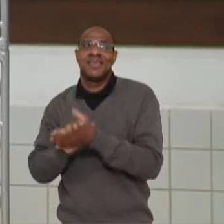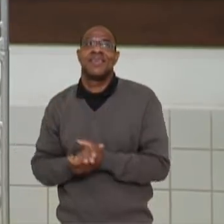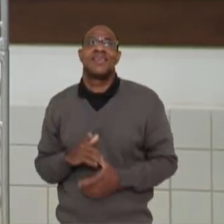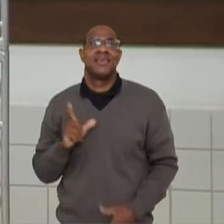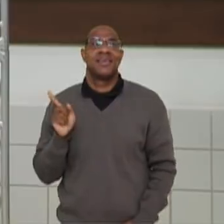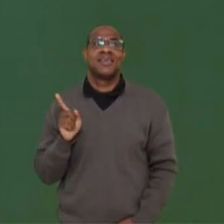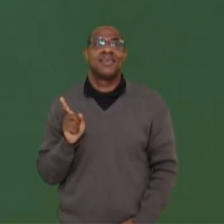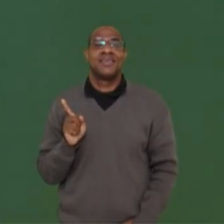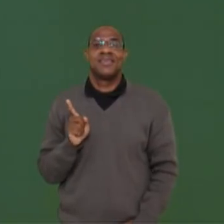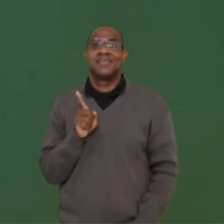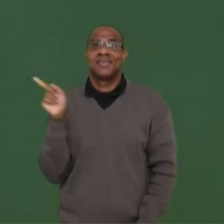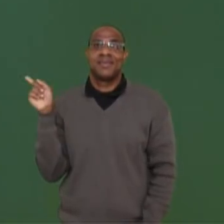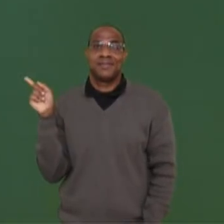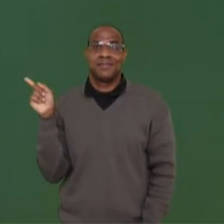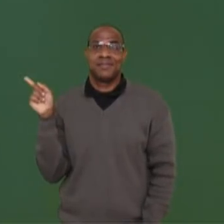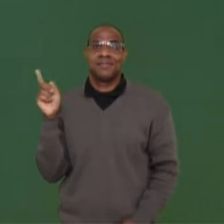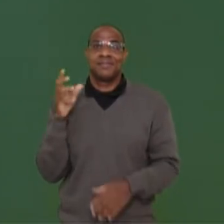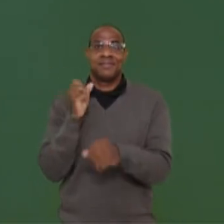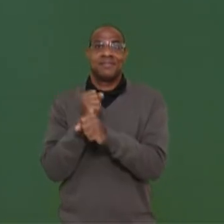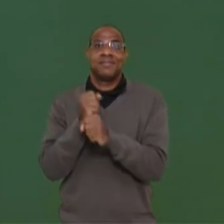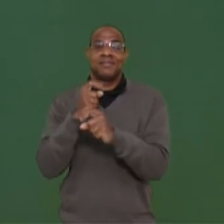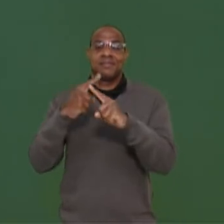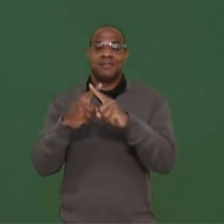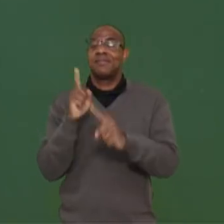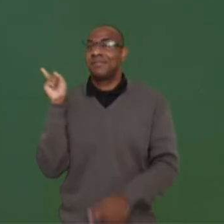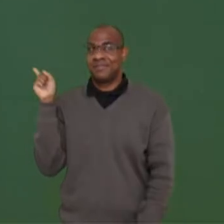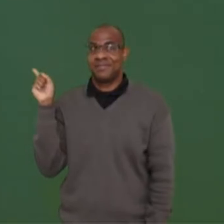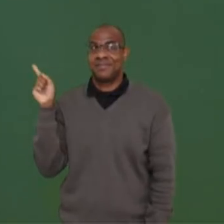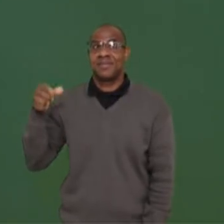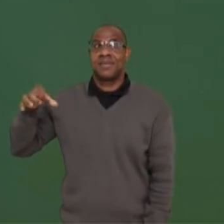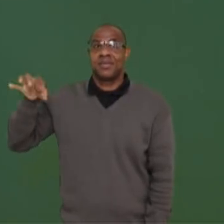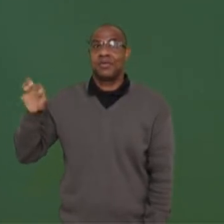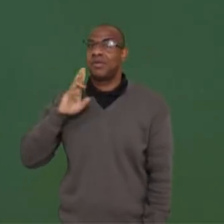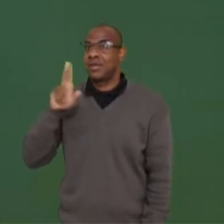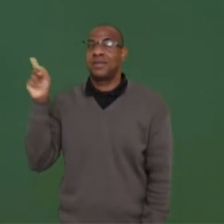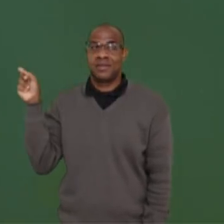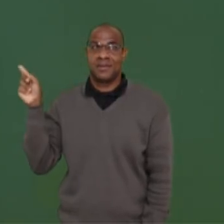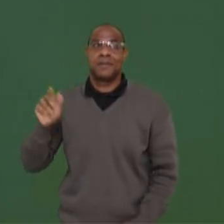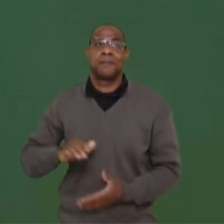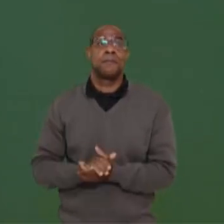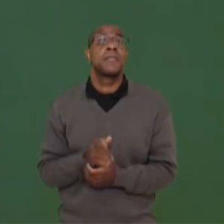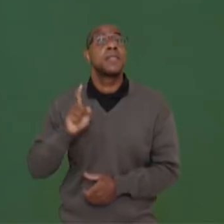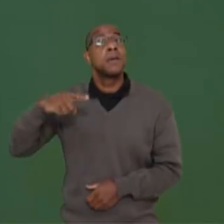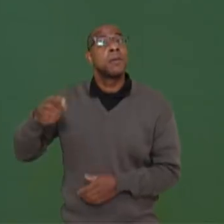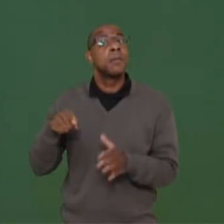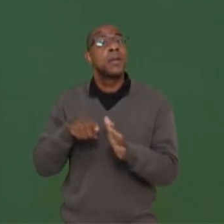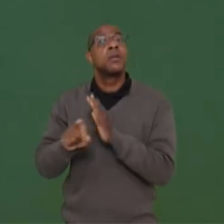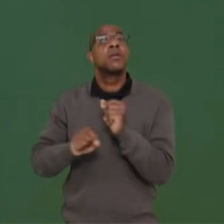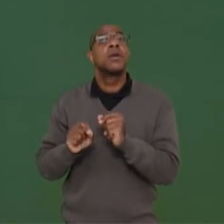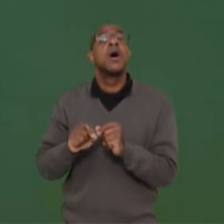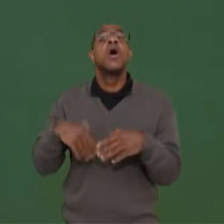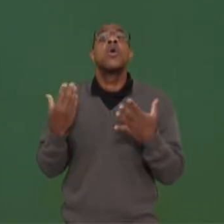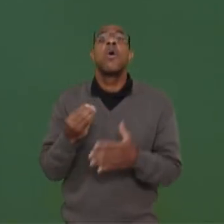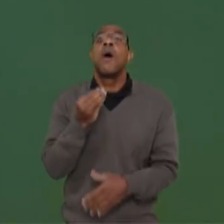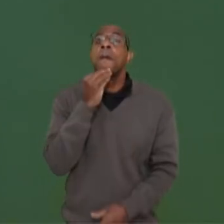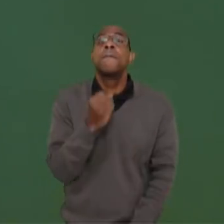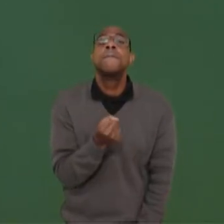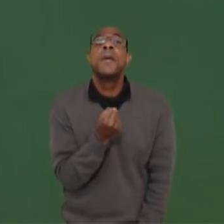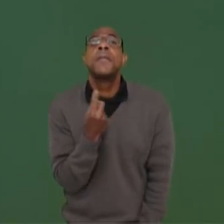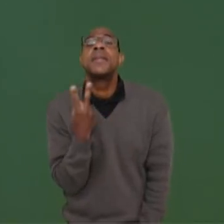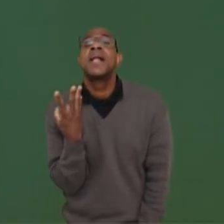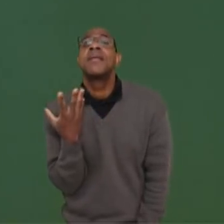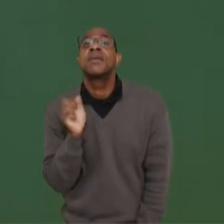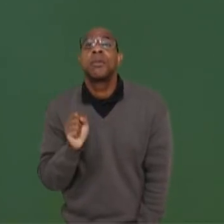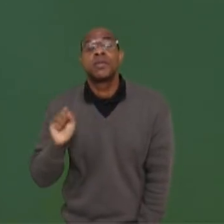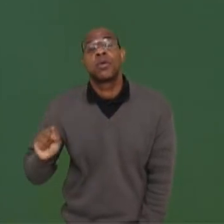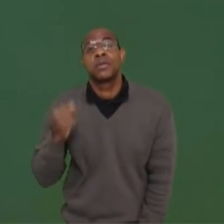achar 90 sabores, tá bom? Aí depois ele perguntava o seguinte, olha só. Qual é a probabilidade de se escolher um sorvete